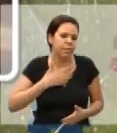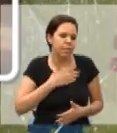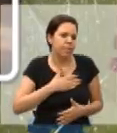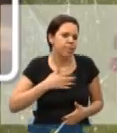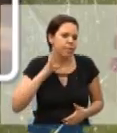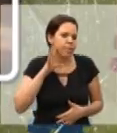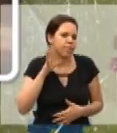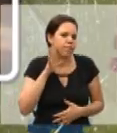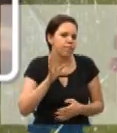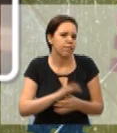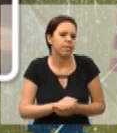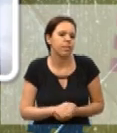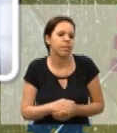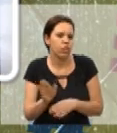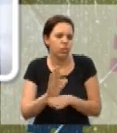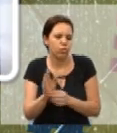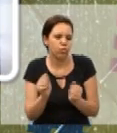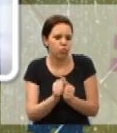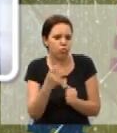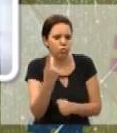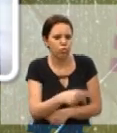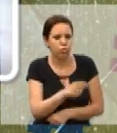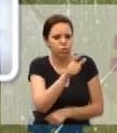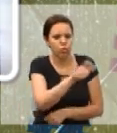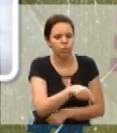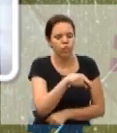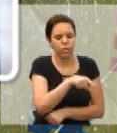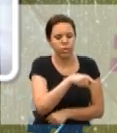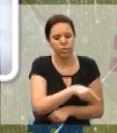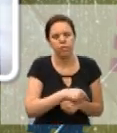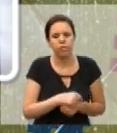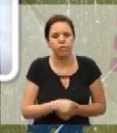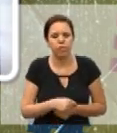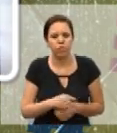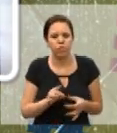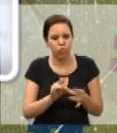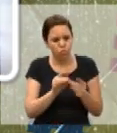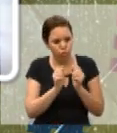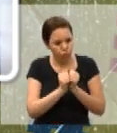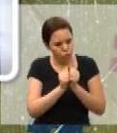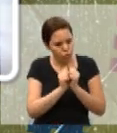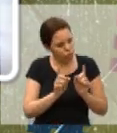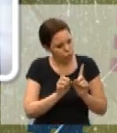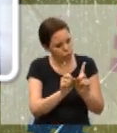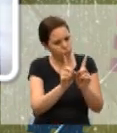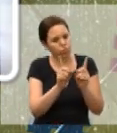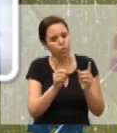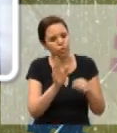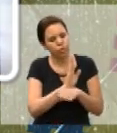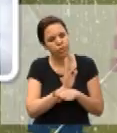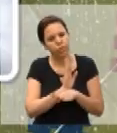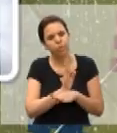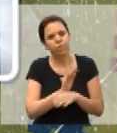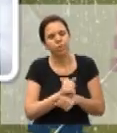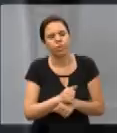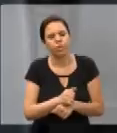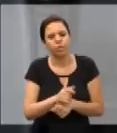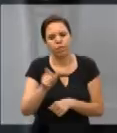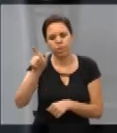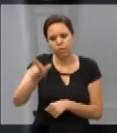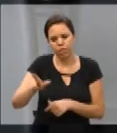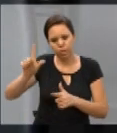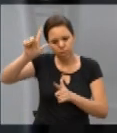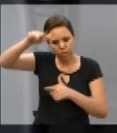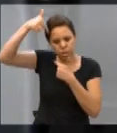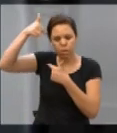assim, filmar com o Elcio, ser a parceira dele nesse filme, né? Esse personagem que